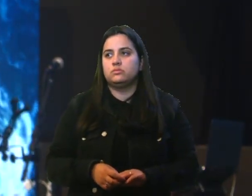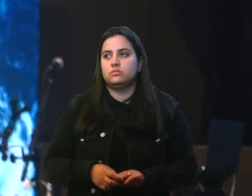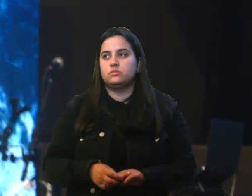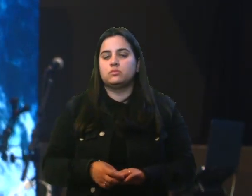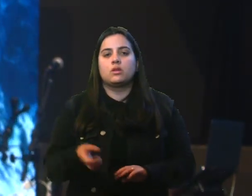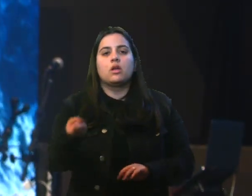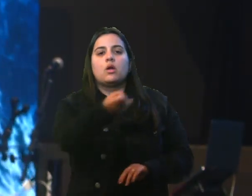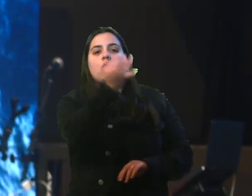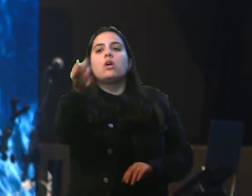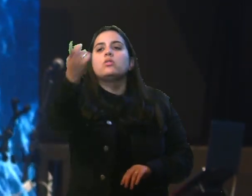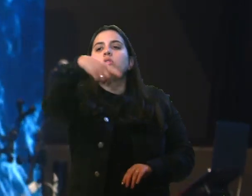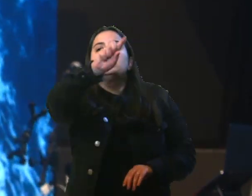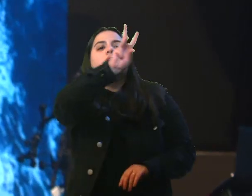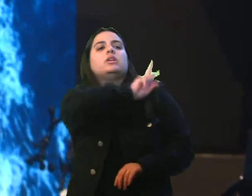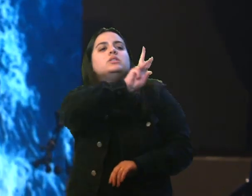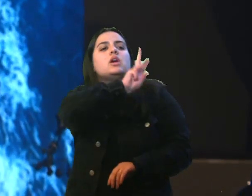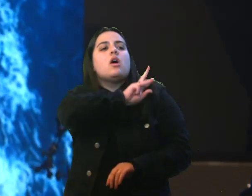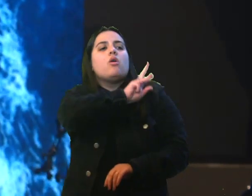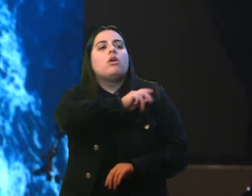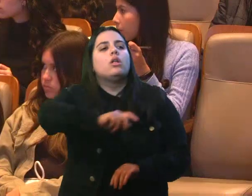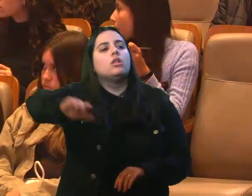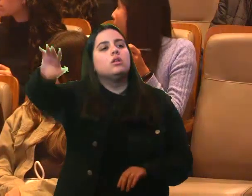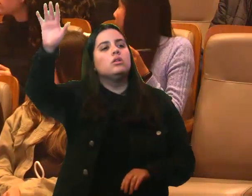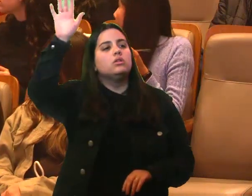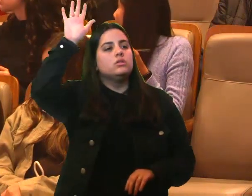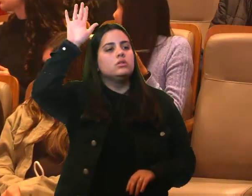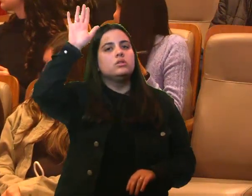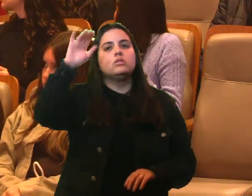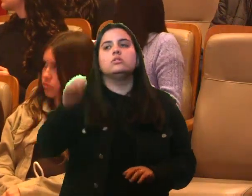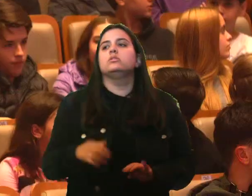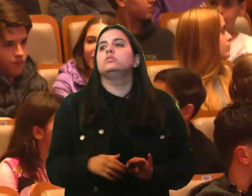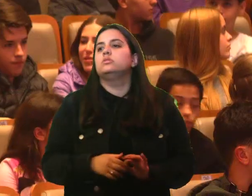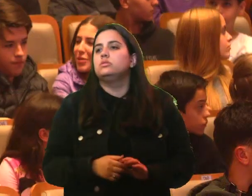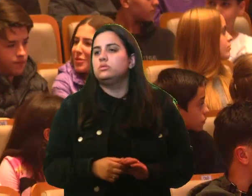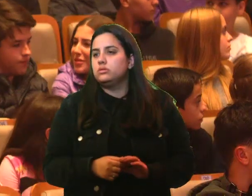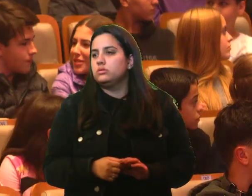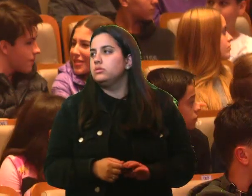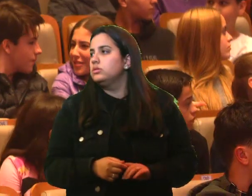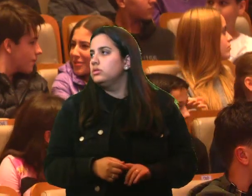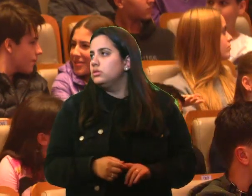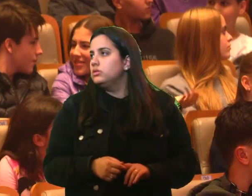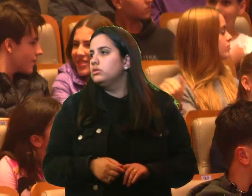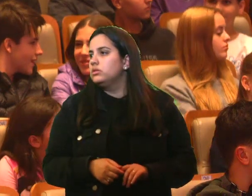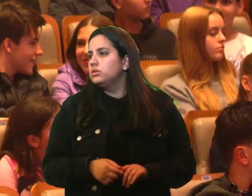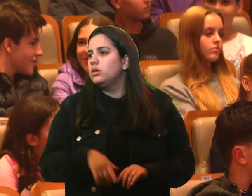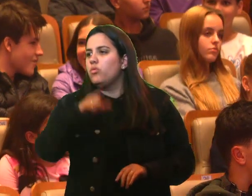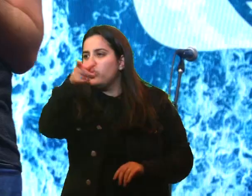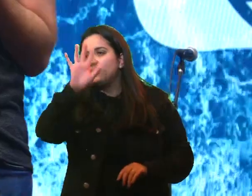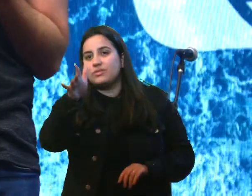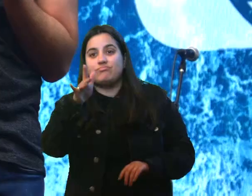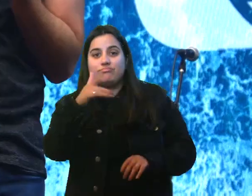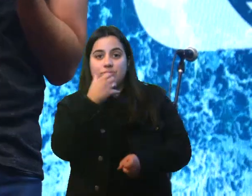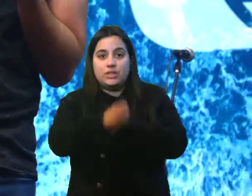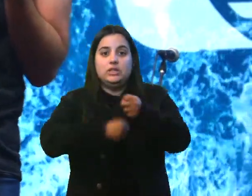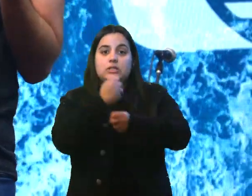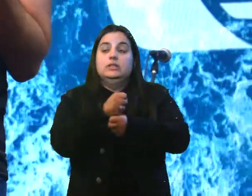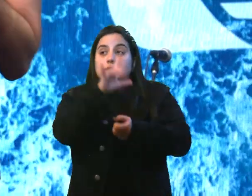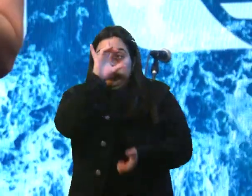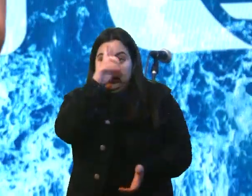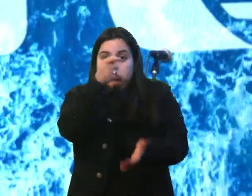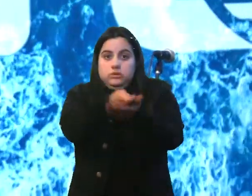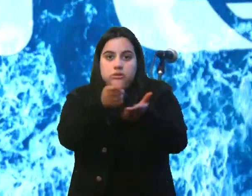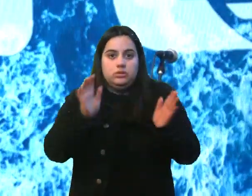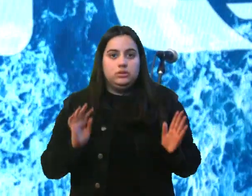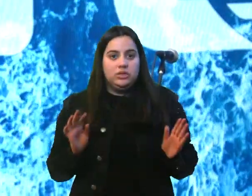Quantos aqui estão no terceirão? Levanta a mão. Olha aí. Você provavelmente está no ano de decisão.